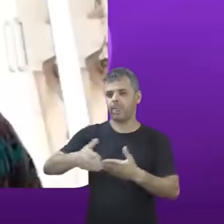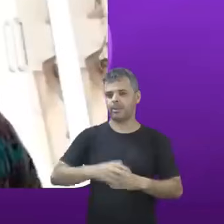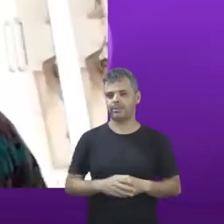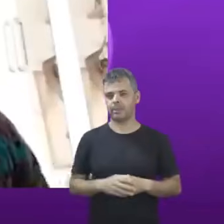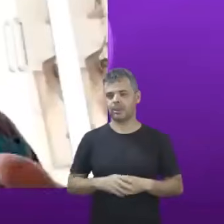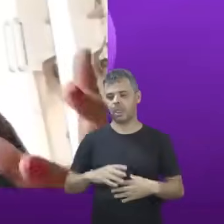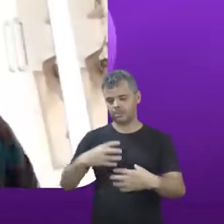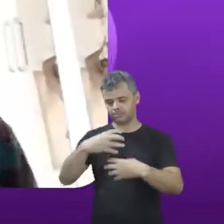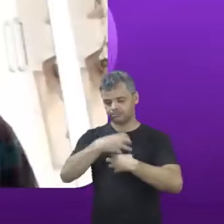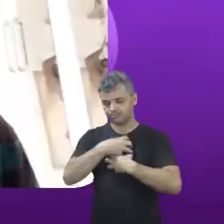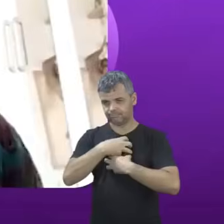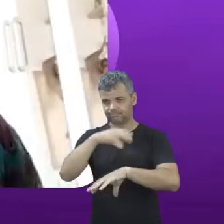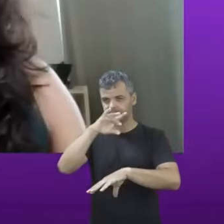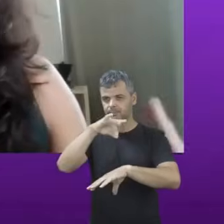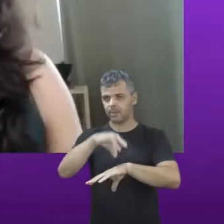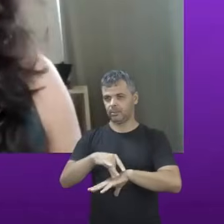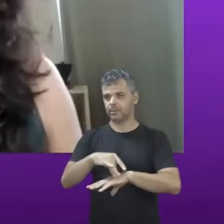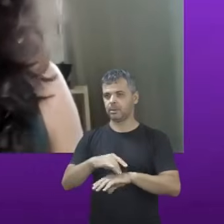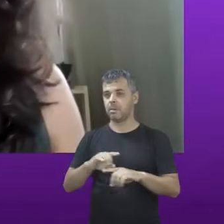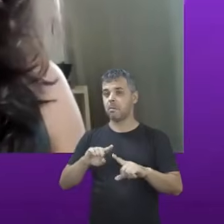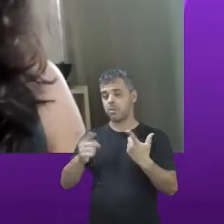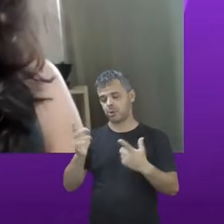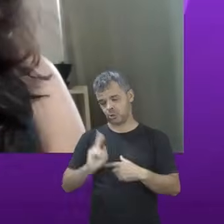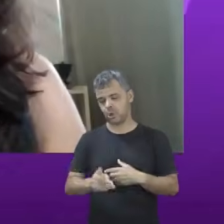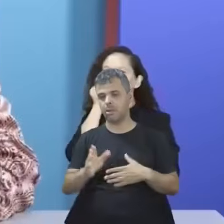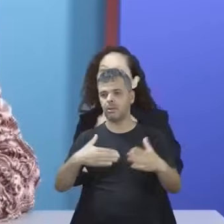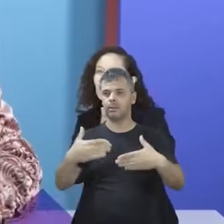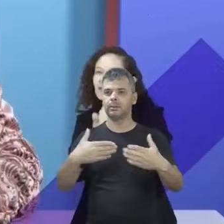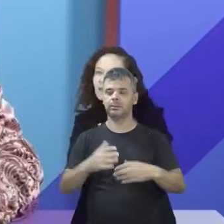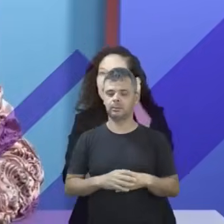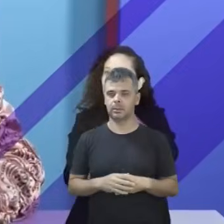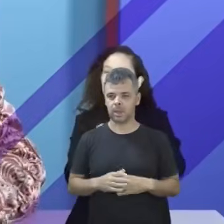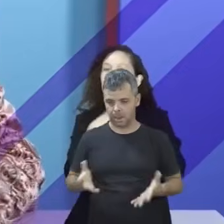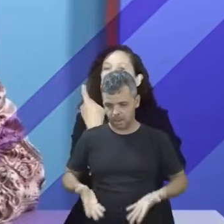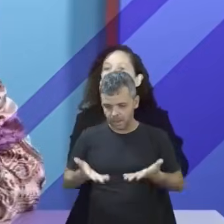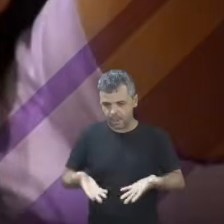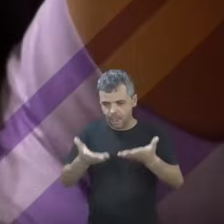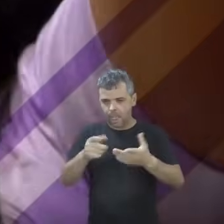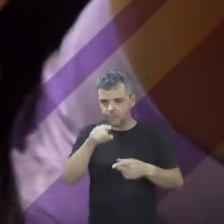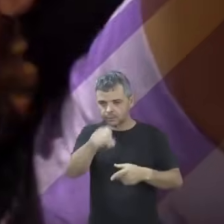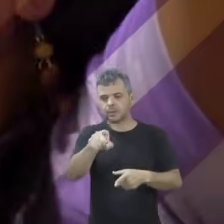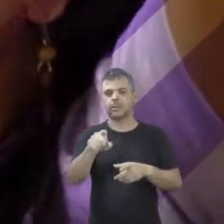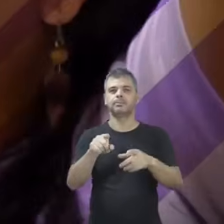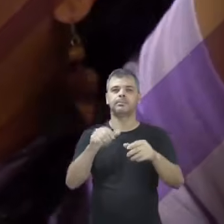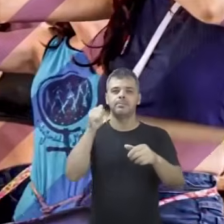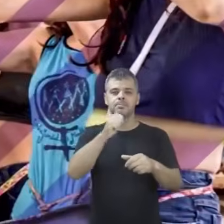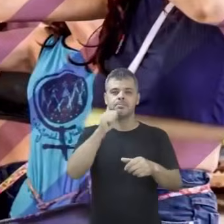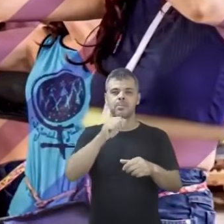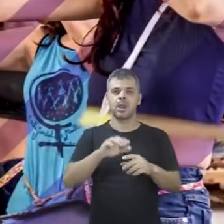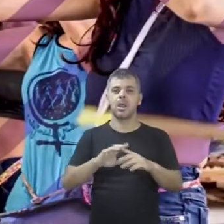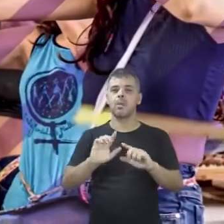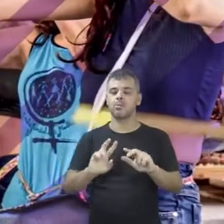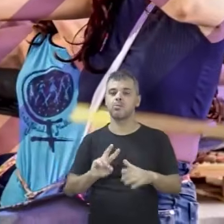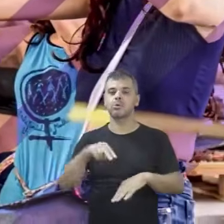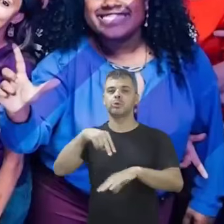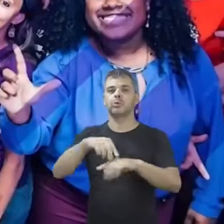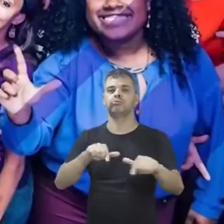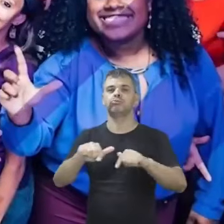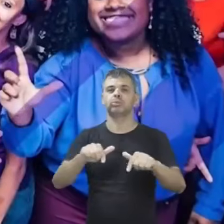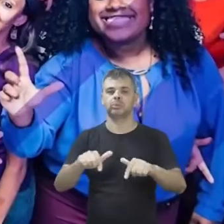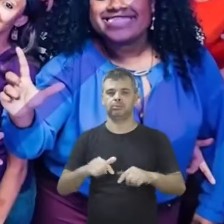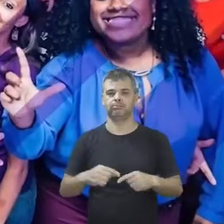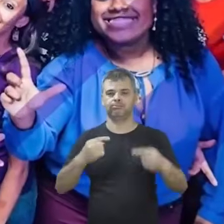Que eu senti na pele. Mas, seguindo o debate, incentiva e prepara você, mulher, para a disputa